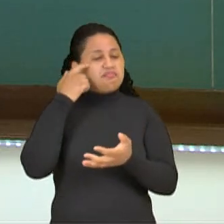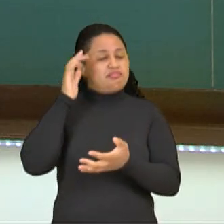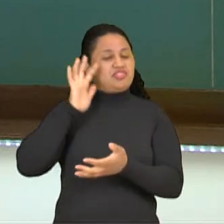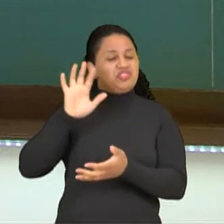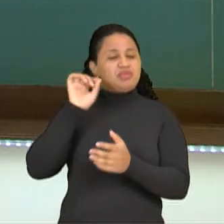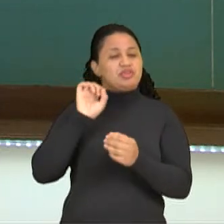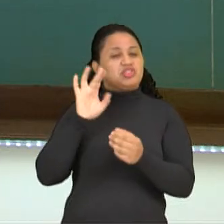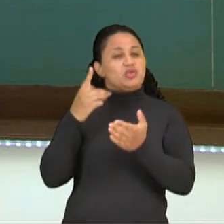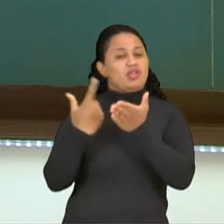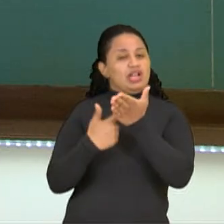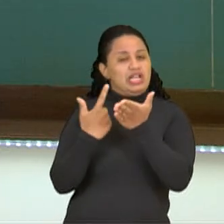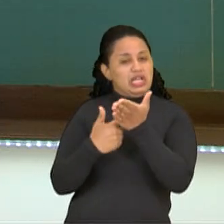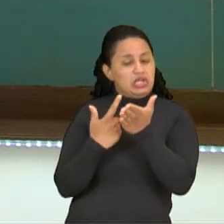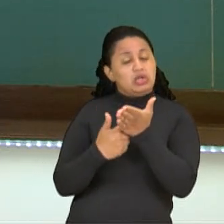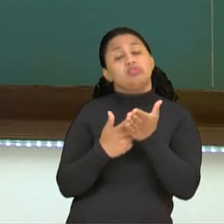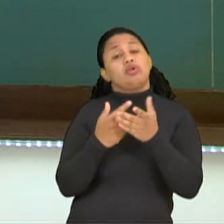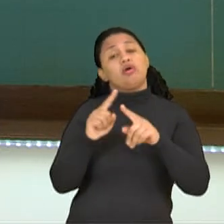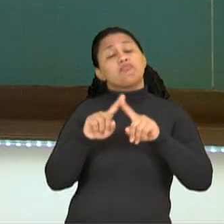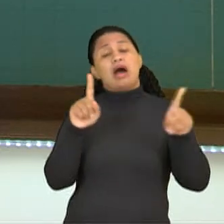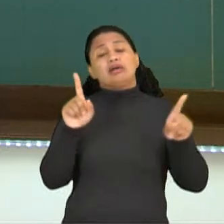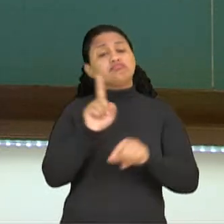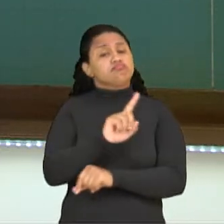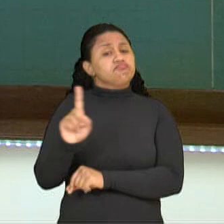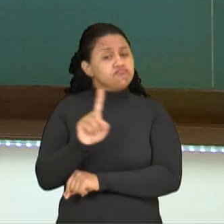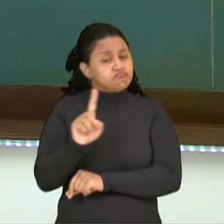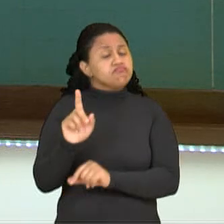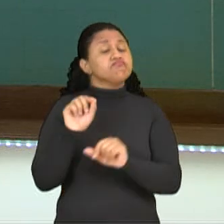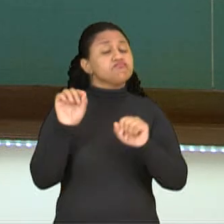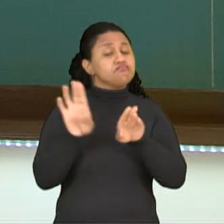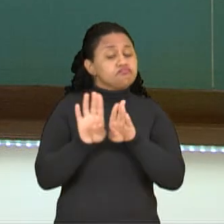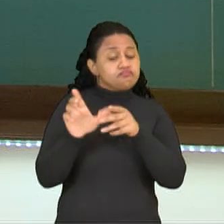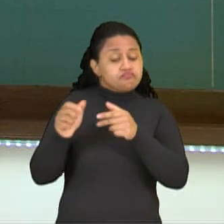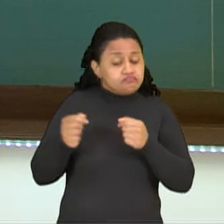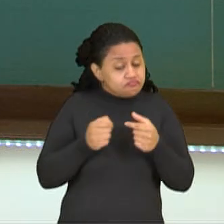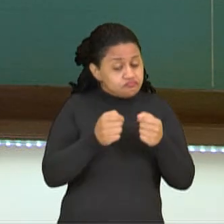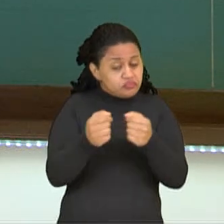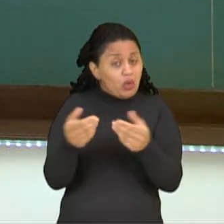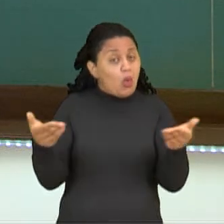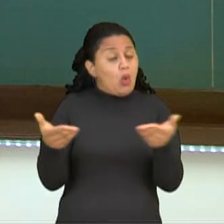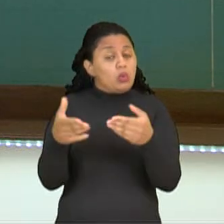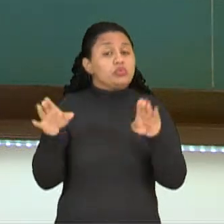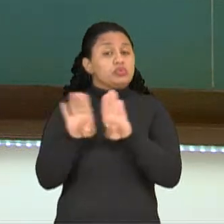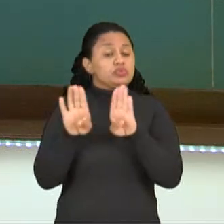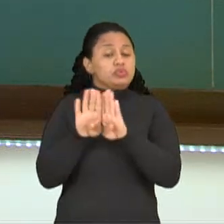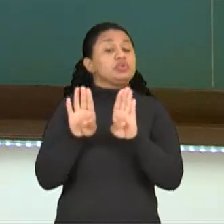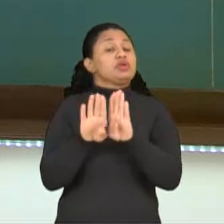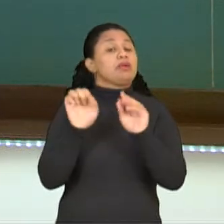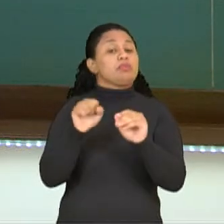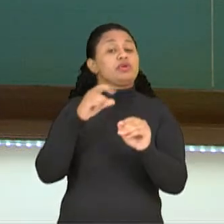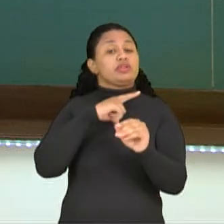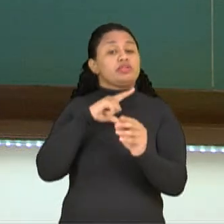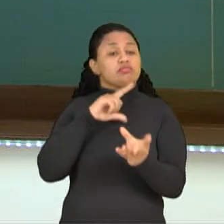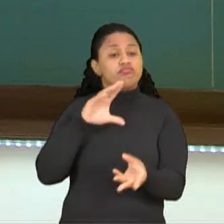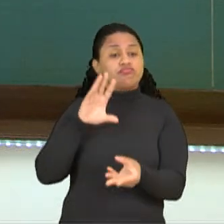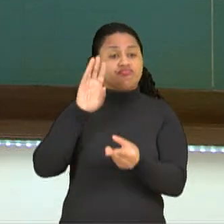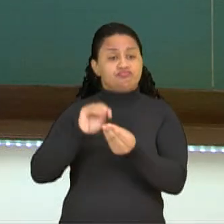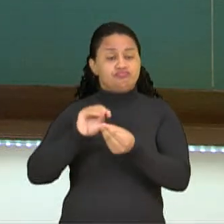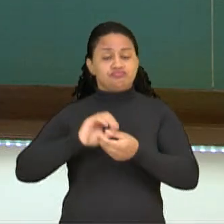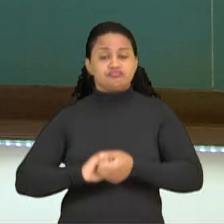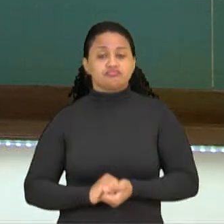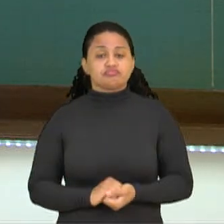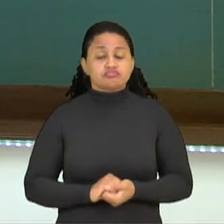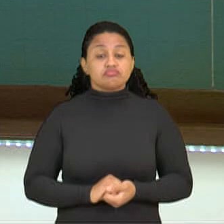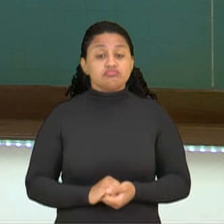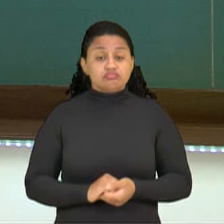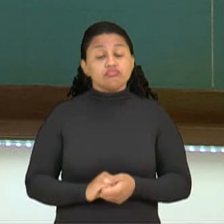Como demonstra a nossa iconografia. Mas não, até games hoje são objetos de resenha.